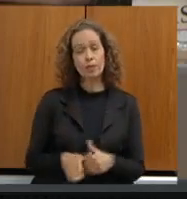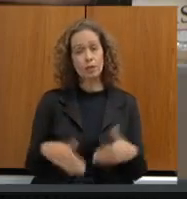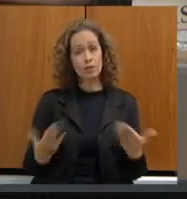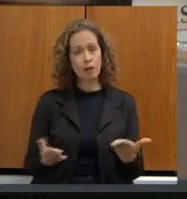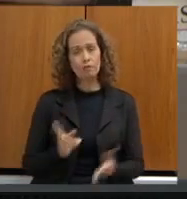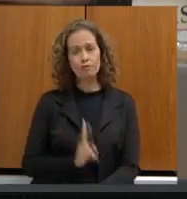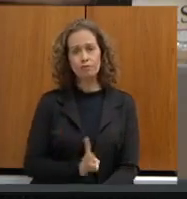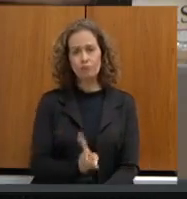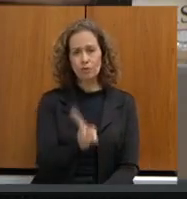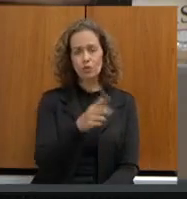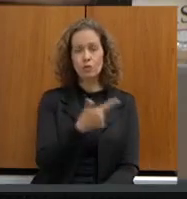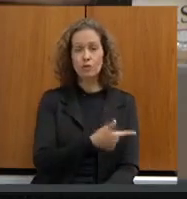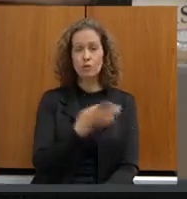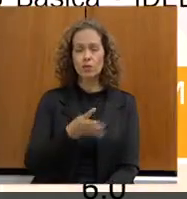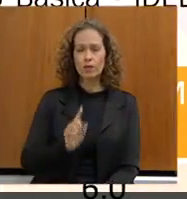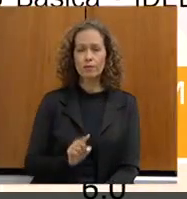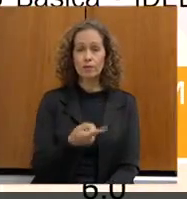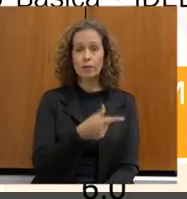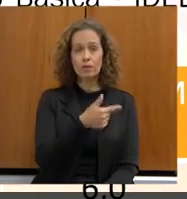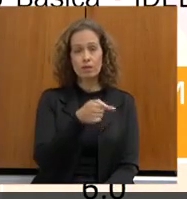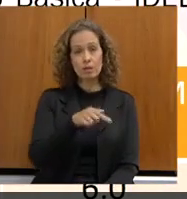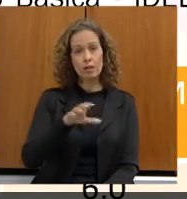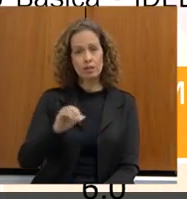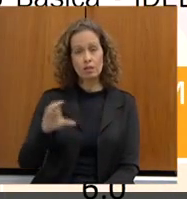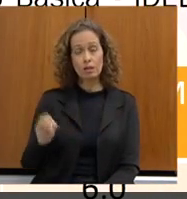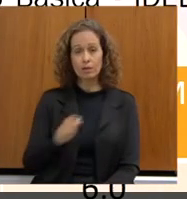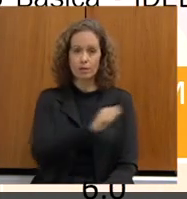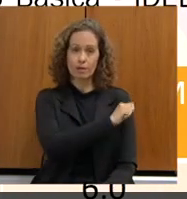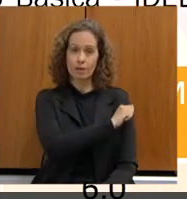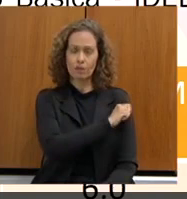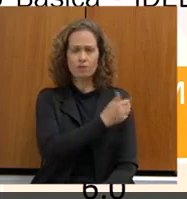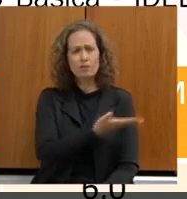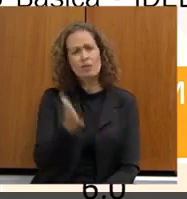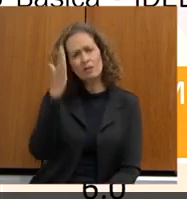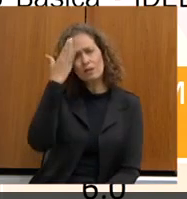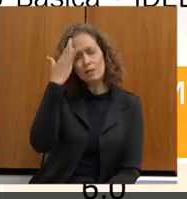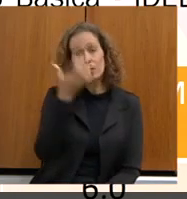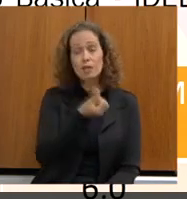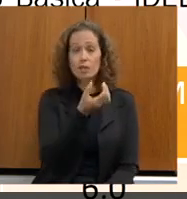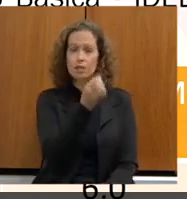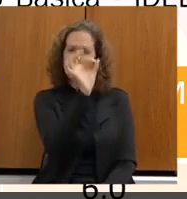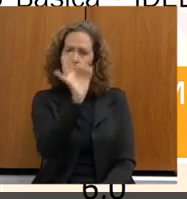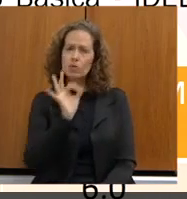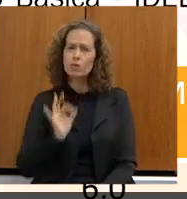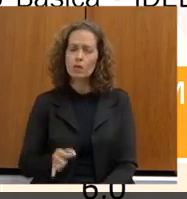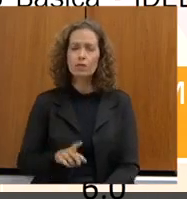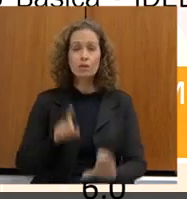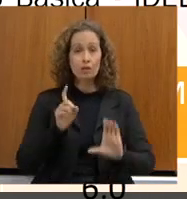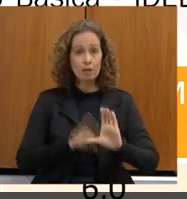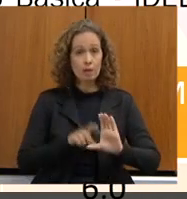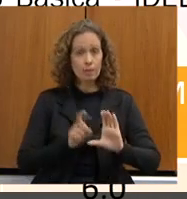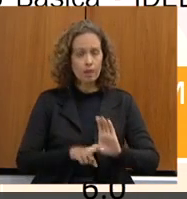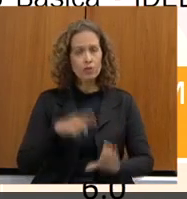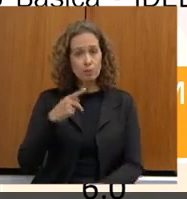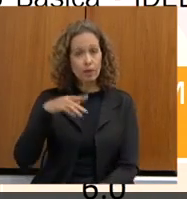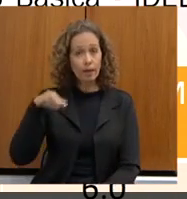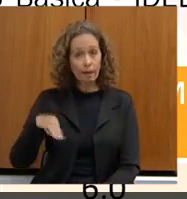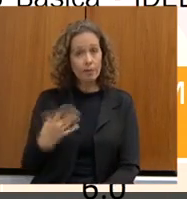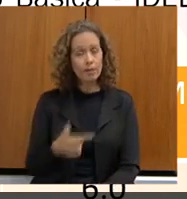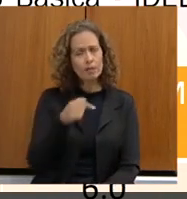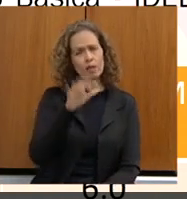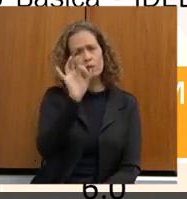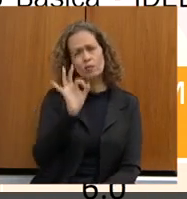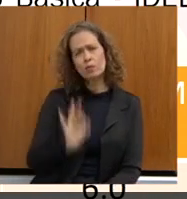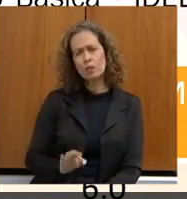permanecem Há mil e 700 alunos O senhor sabia que sessenta por cento de lição dependência da PM 7 por cento